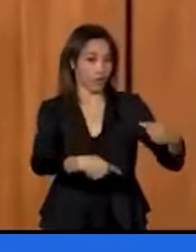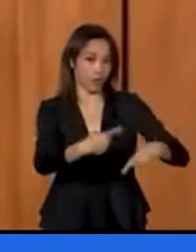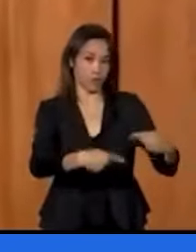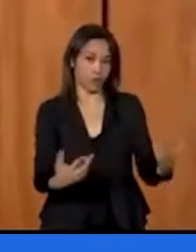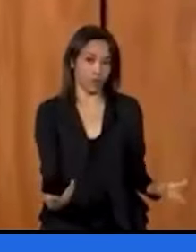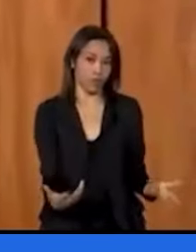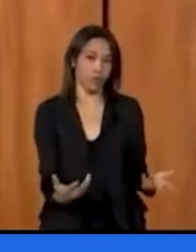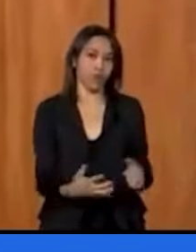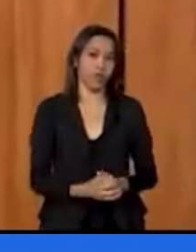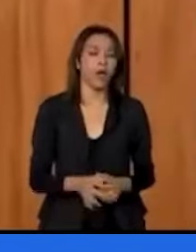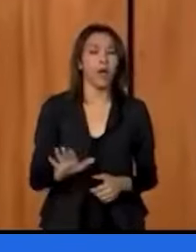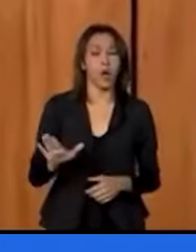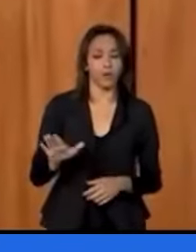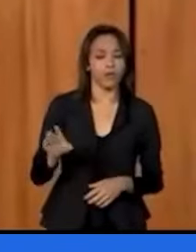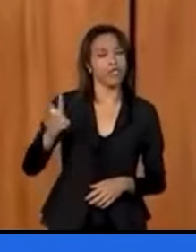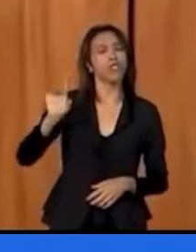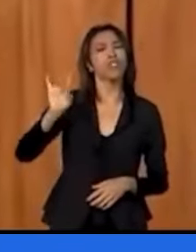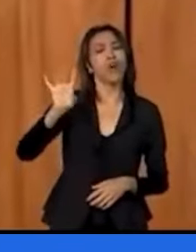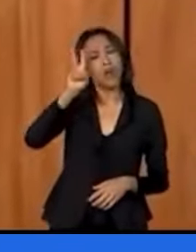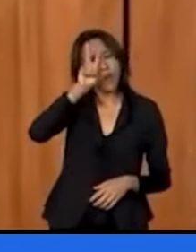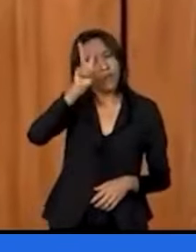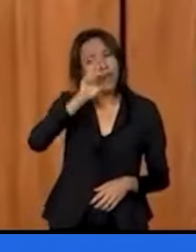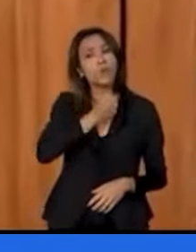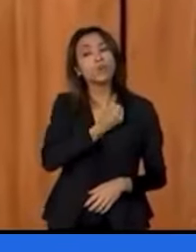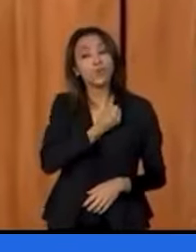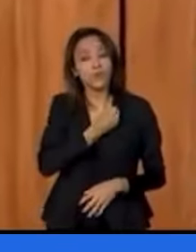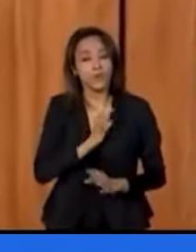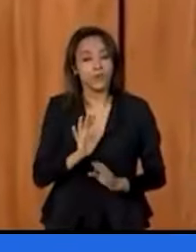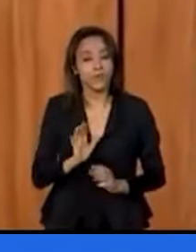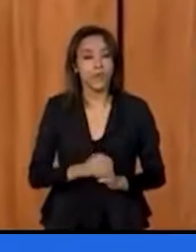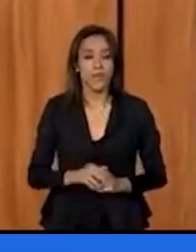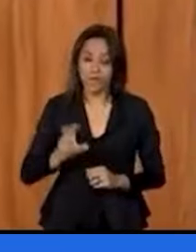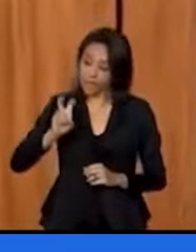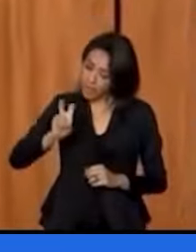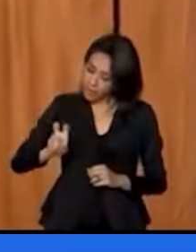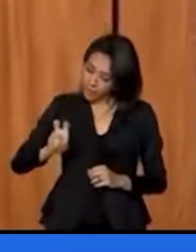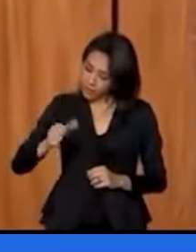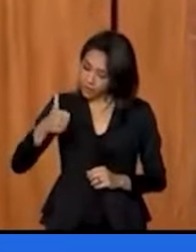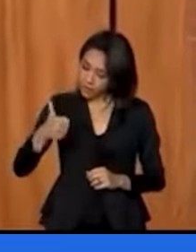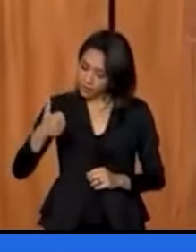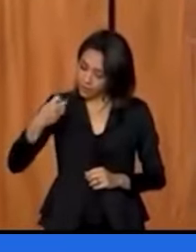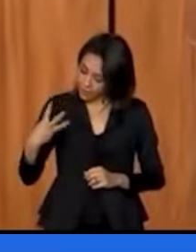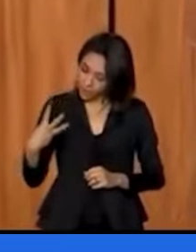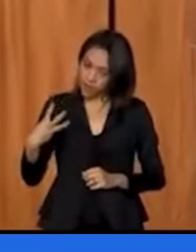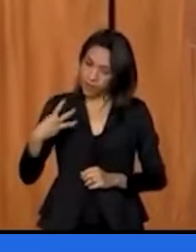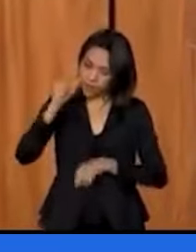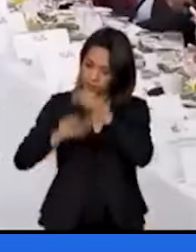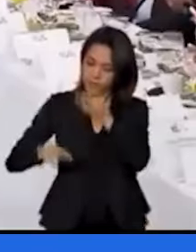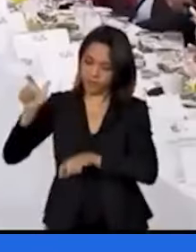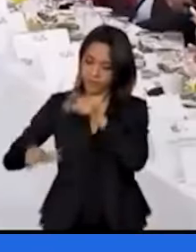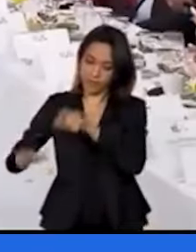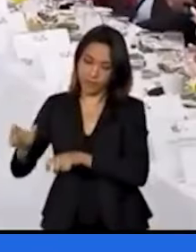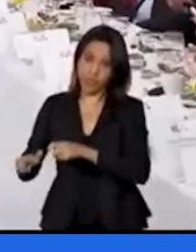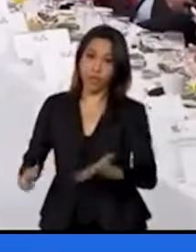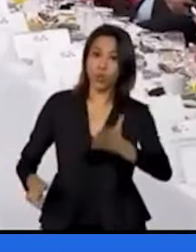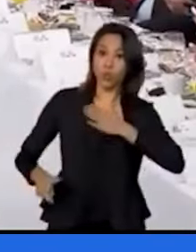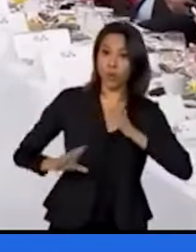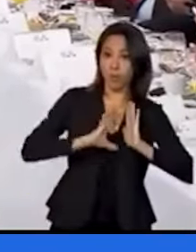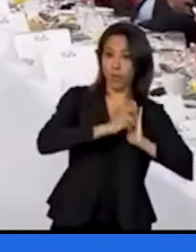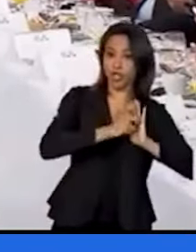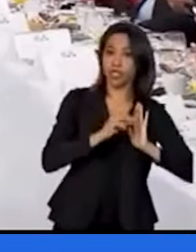Vamos só só lembrar o número Vera nós temos 513 deputados o meu partido só tem